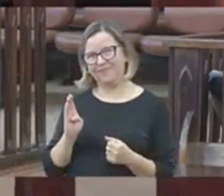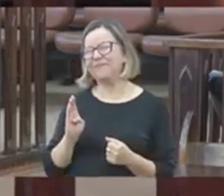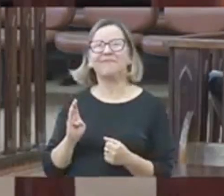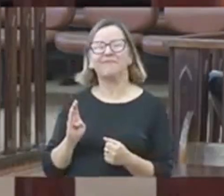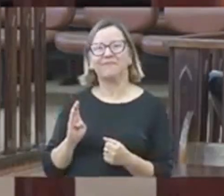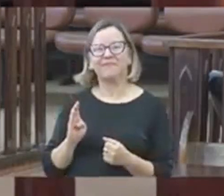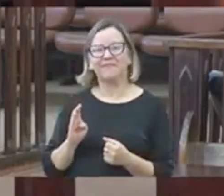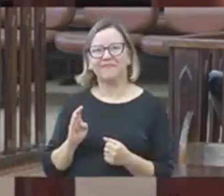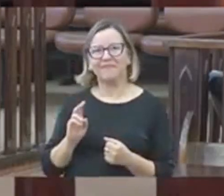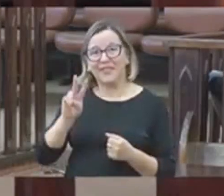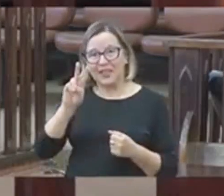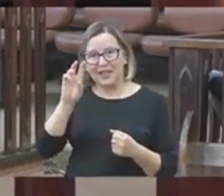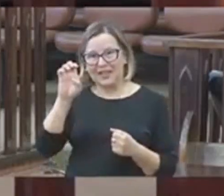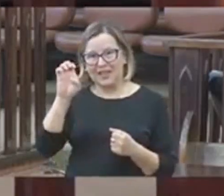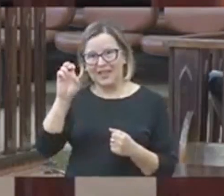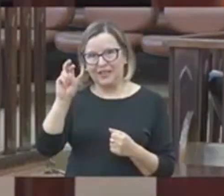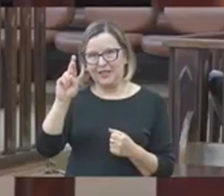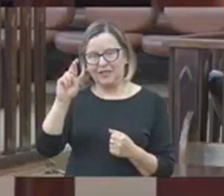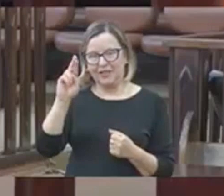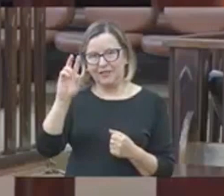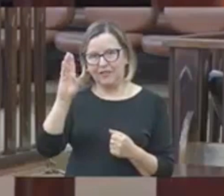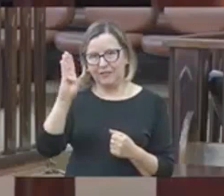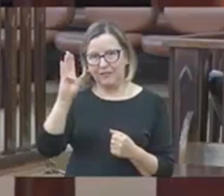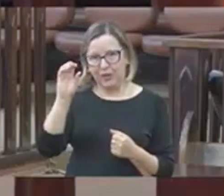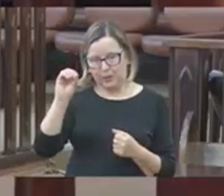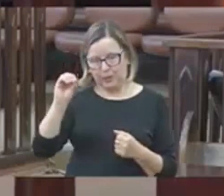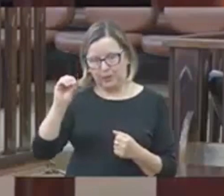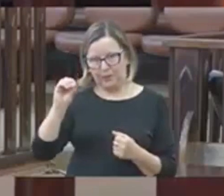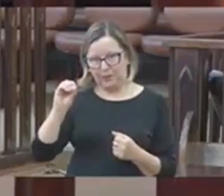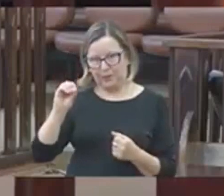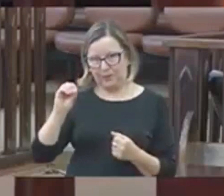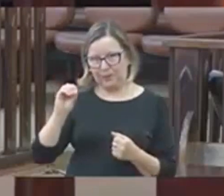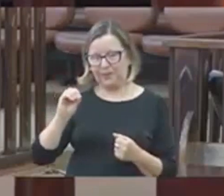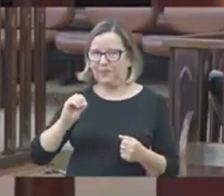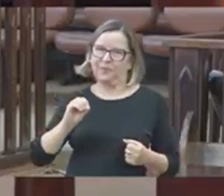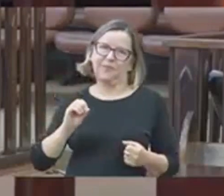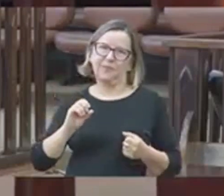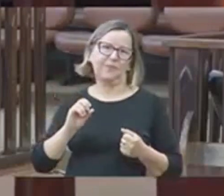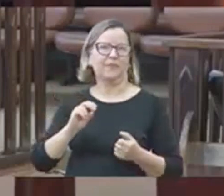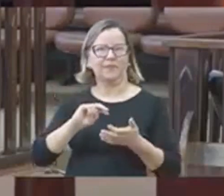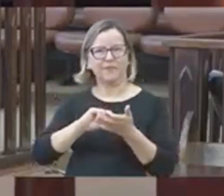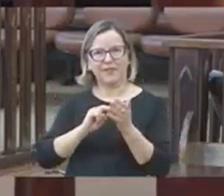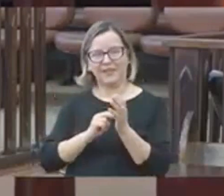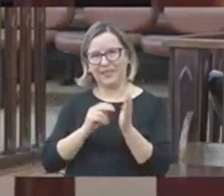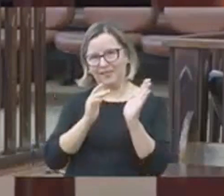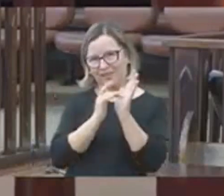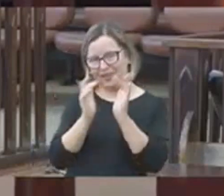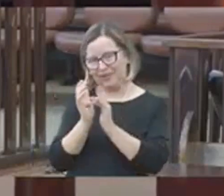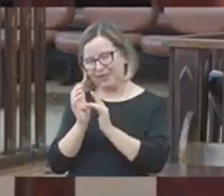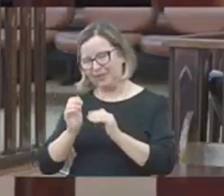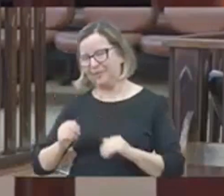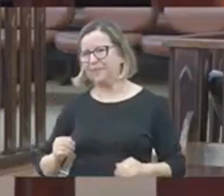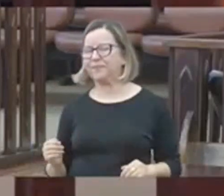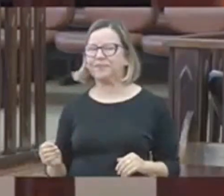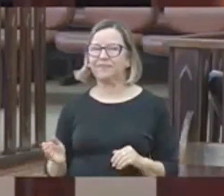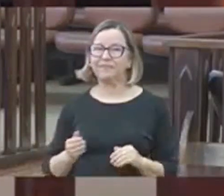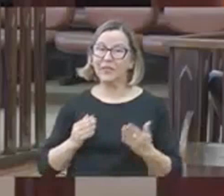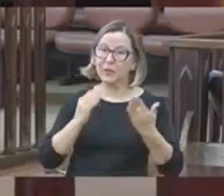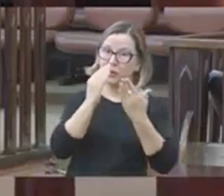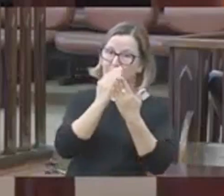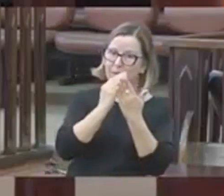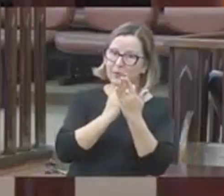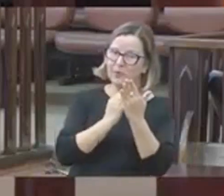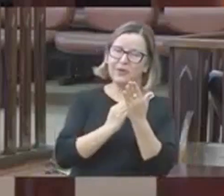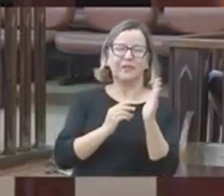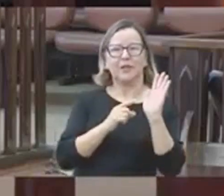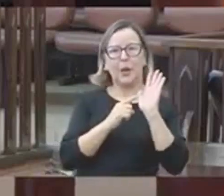entre aspas, não indica que seu estado mudou desde então. O propósito é mostrar